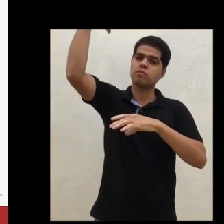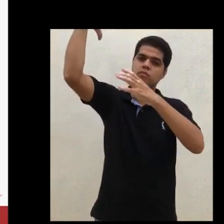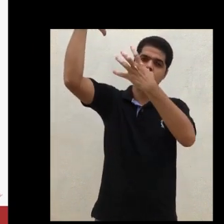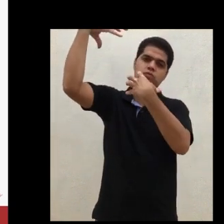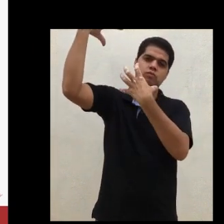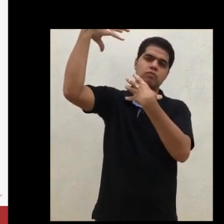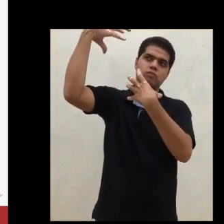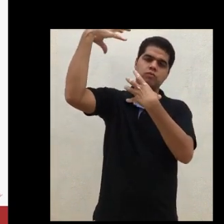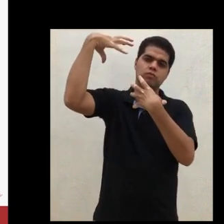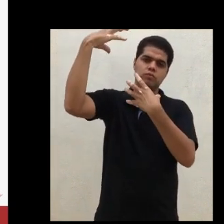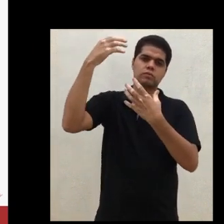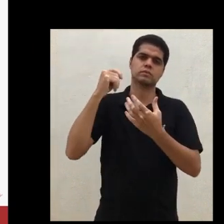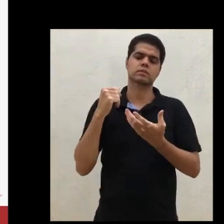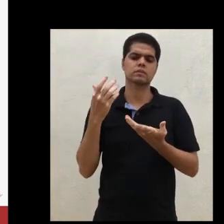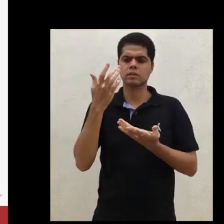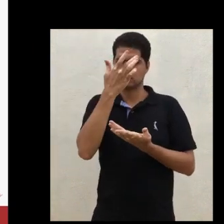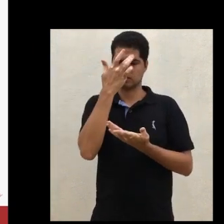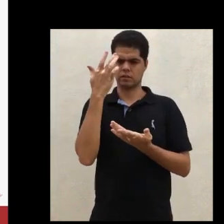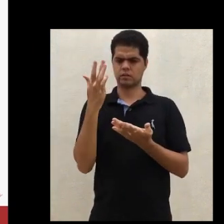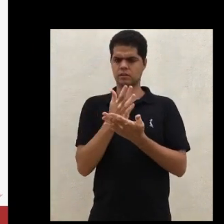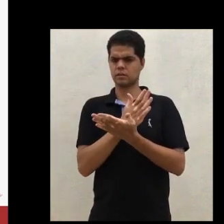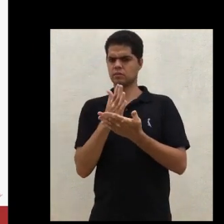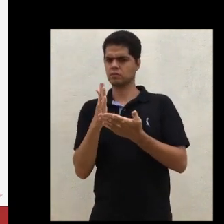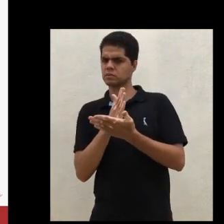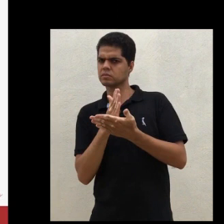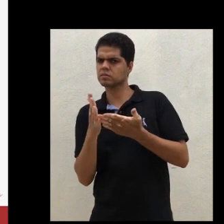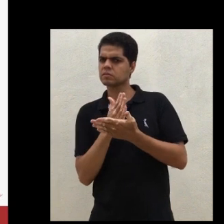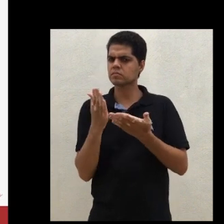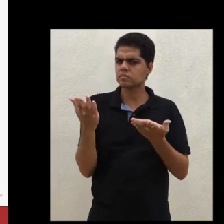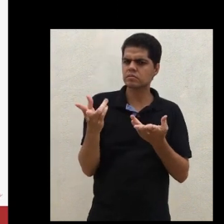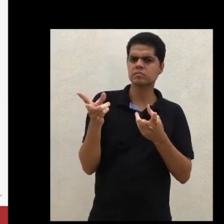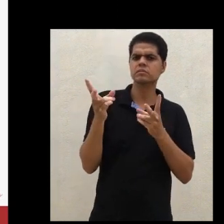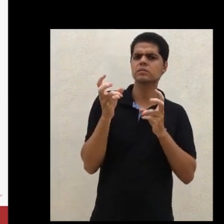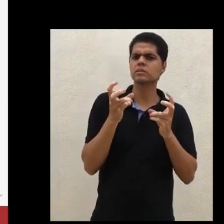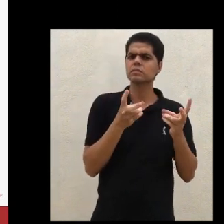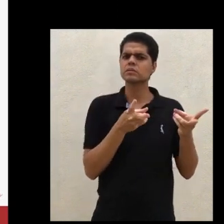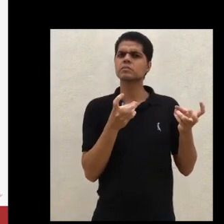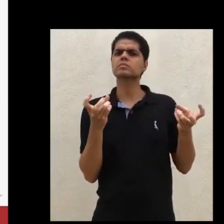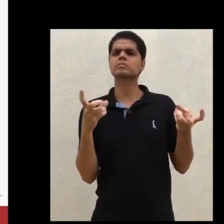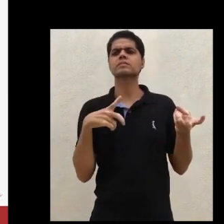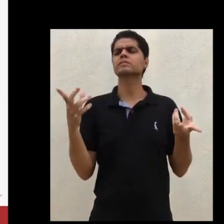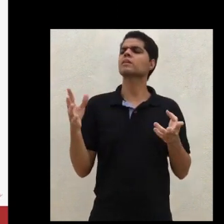né? Então, para uns, né,